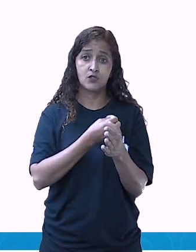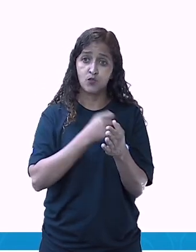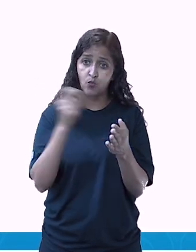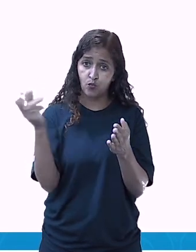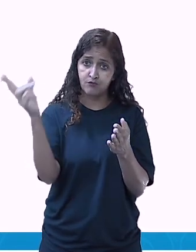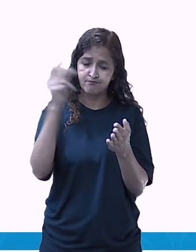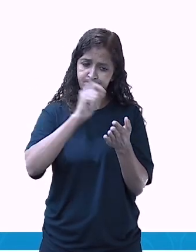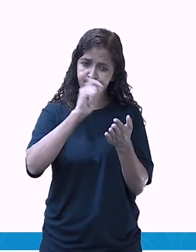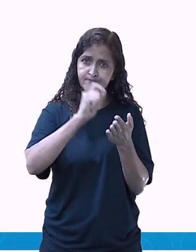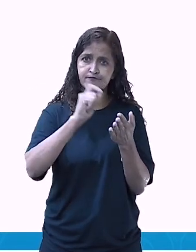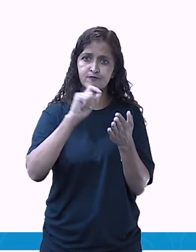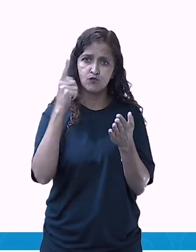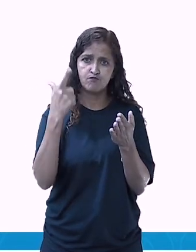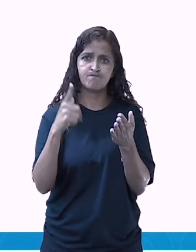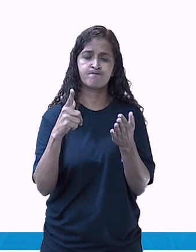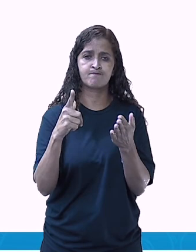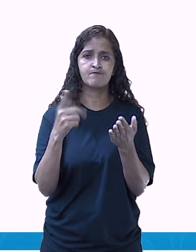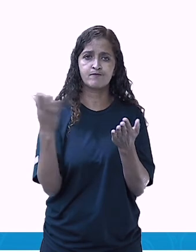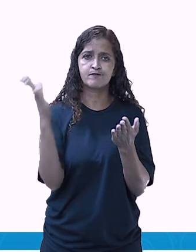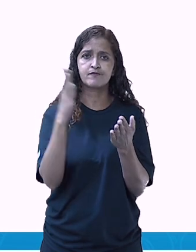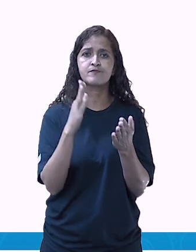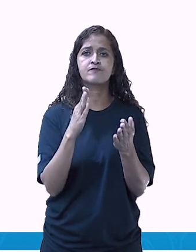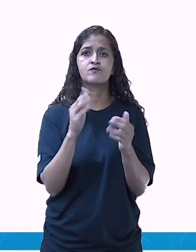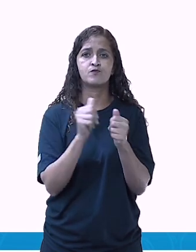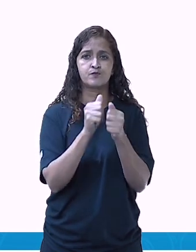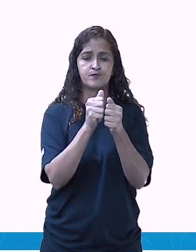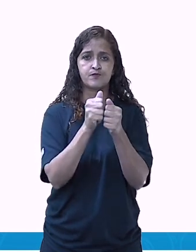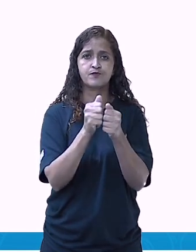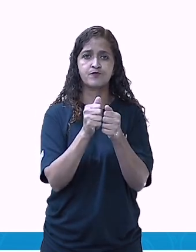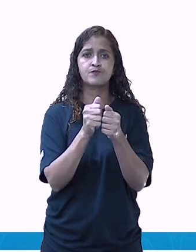reescrever. Vamos lá.